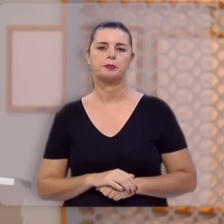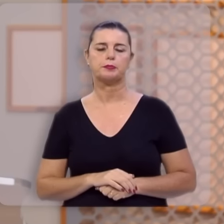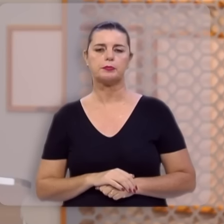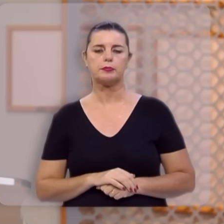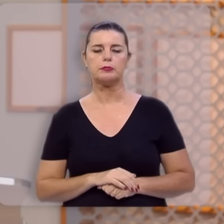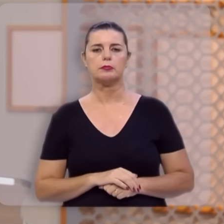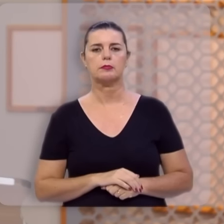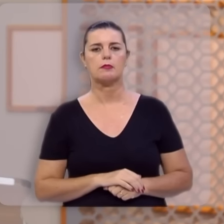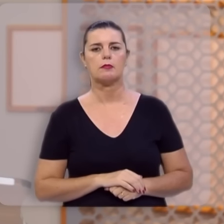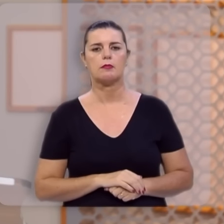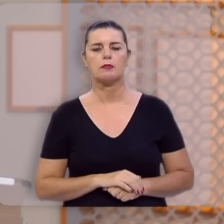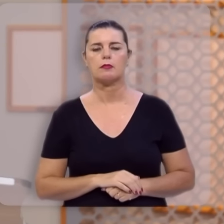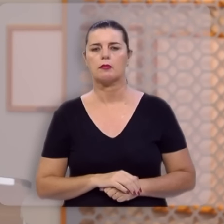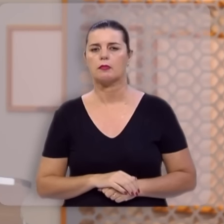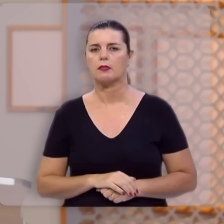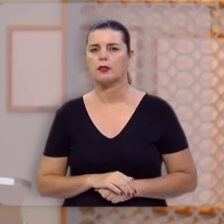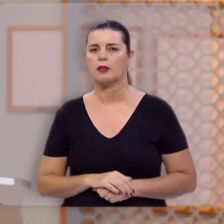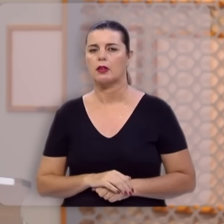de